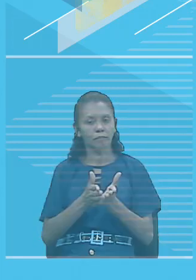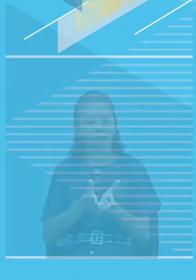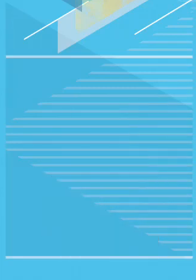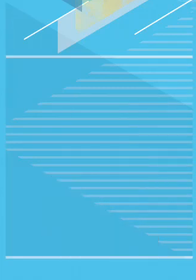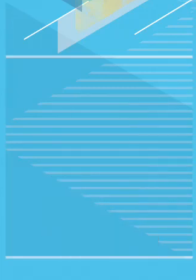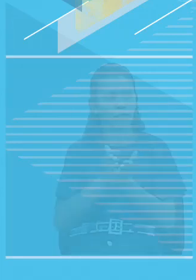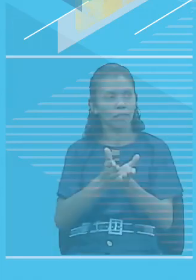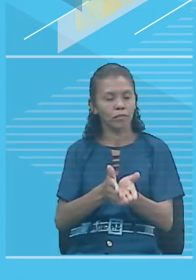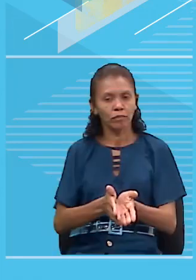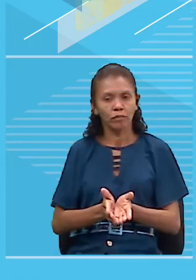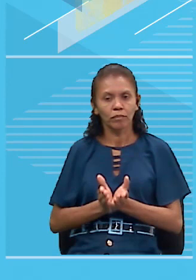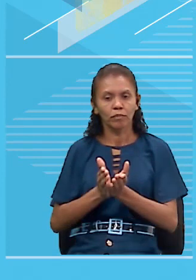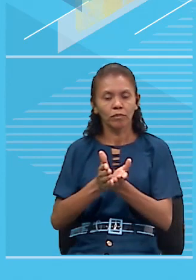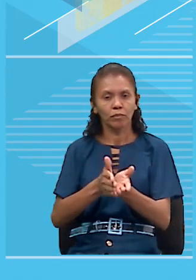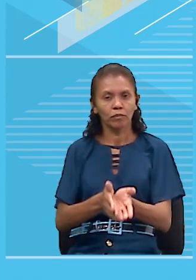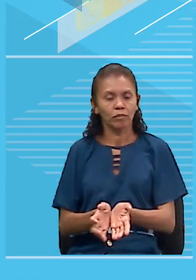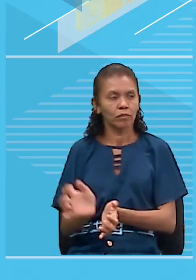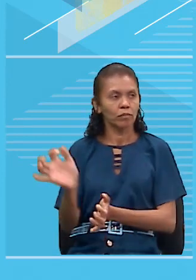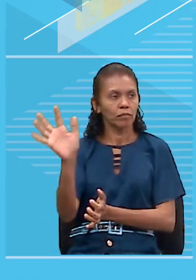porque você passa reberando